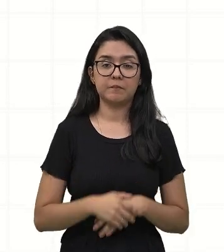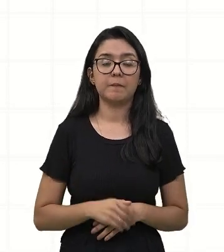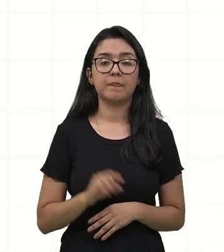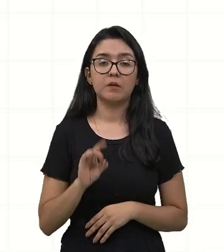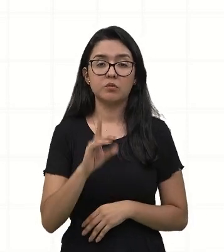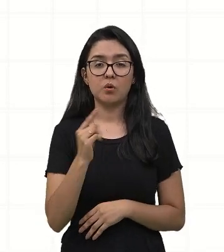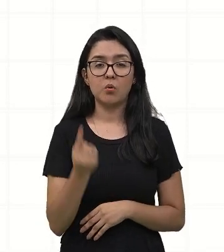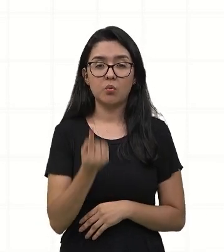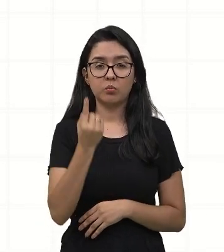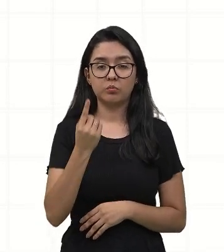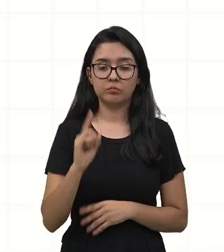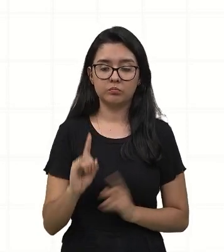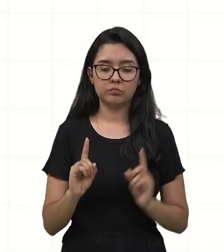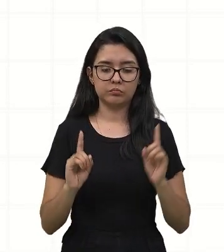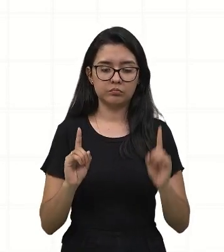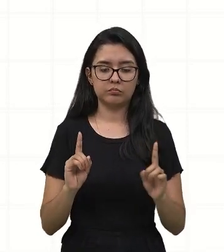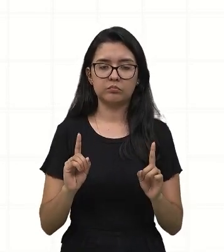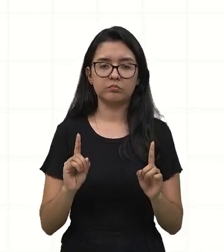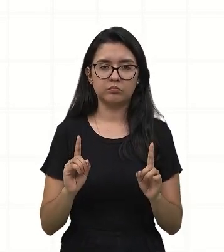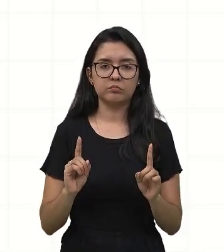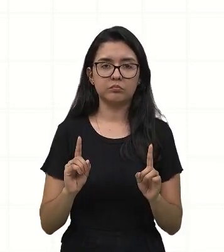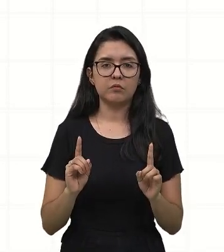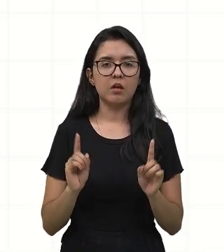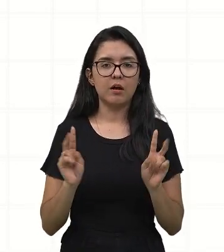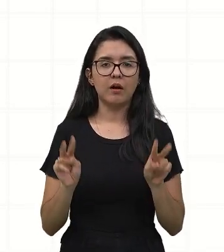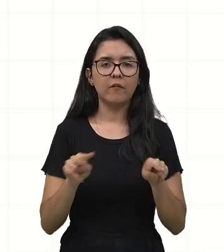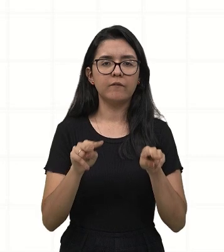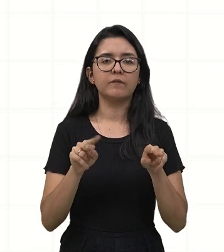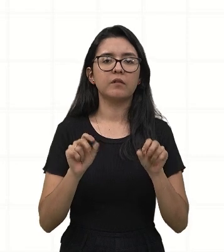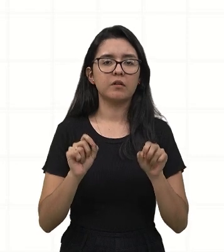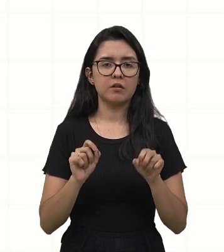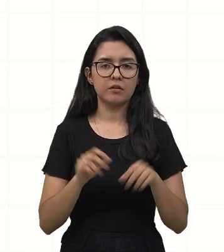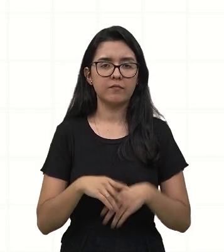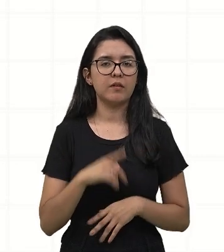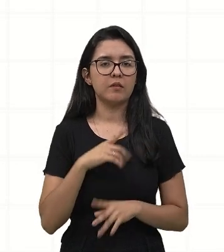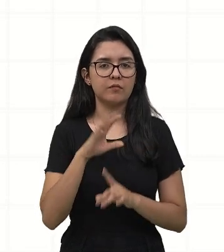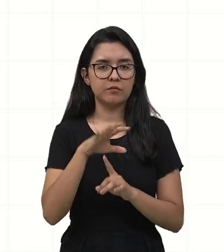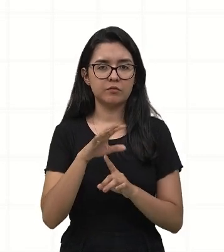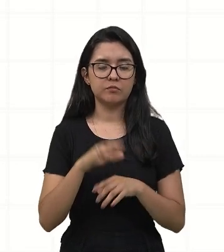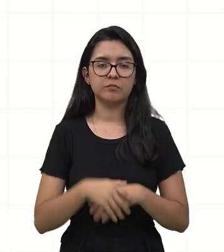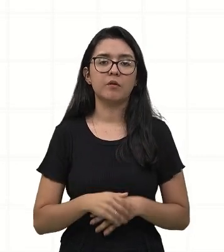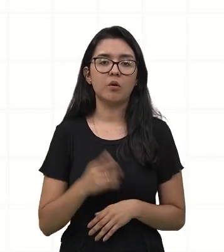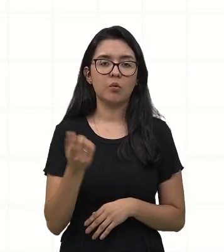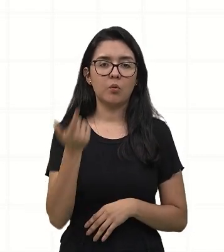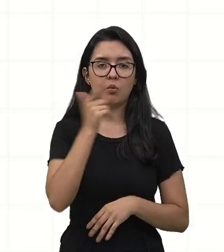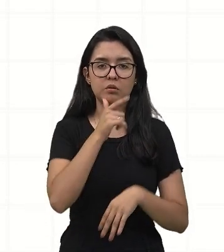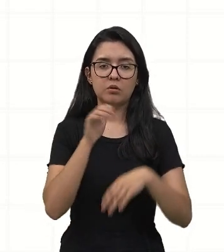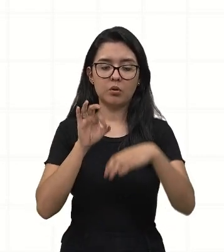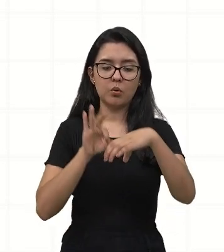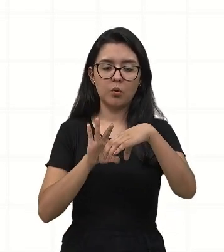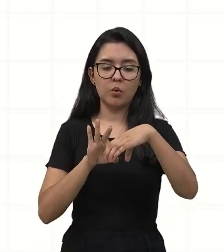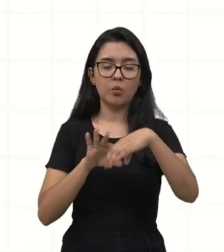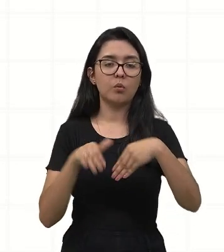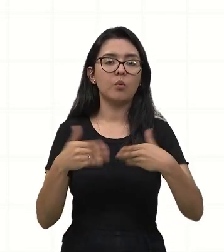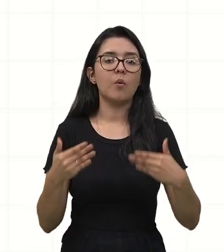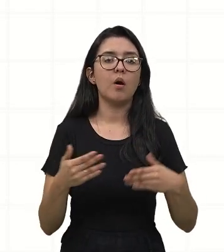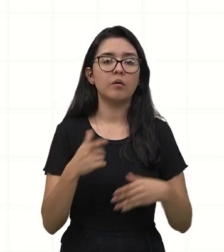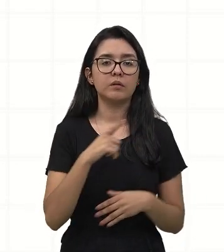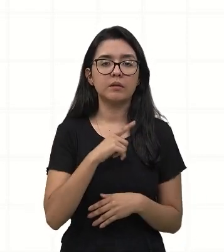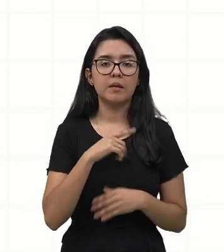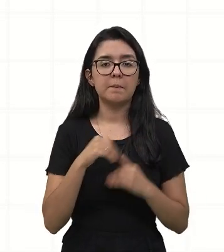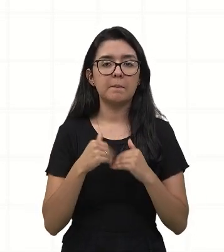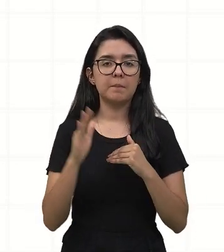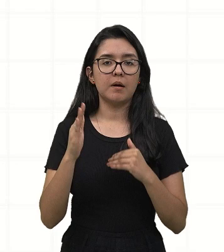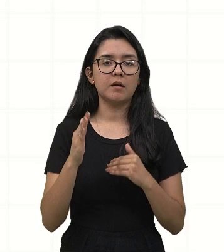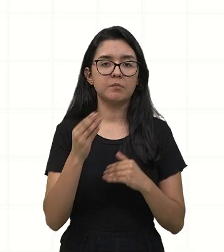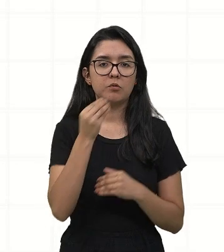ângulo de visão de cada jogador mostrado na figura influenciará na marcação do gol, quem terá mais chance